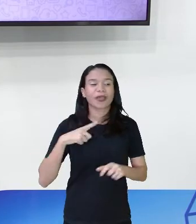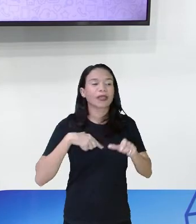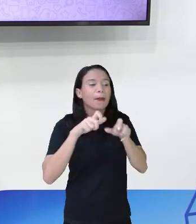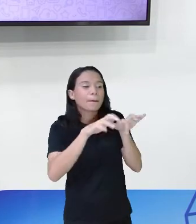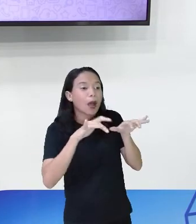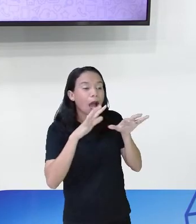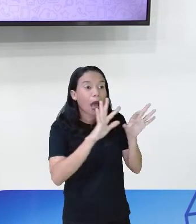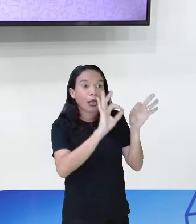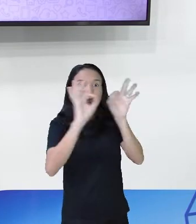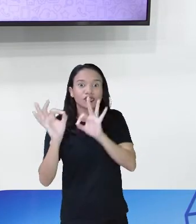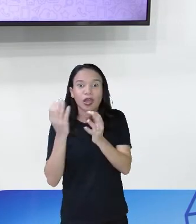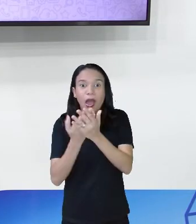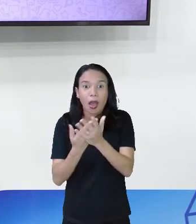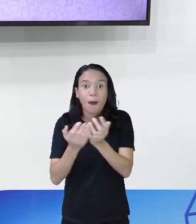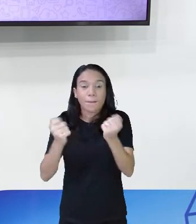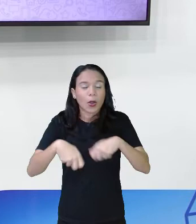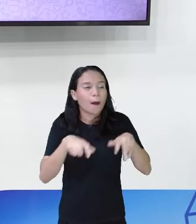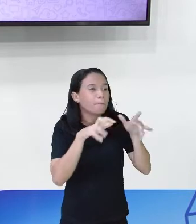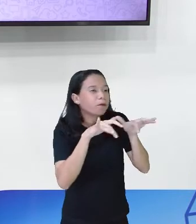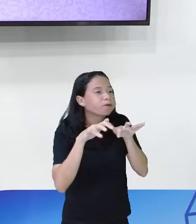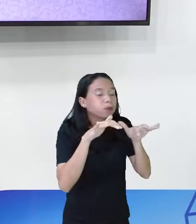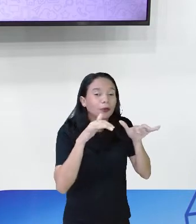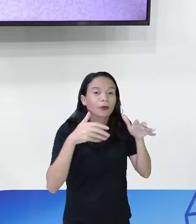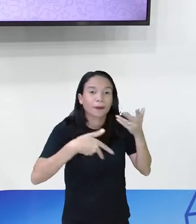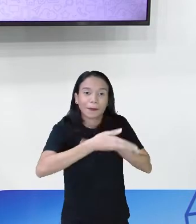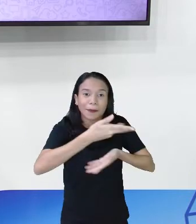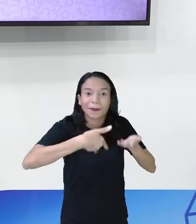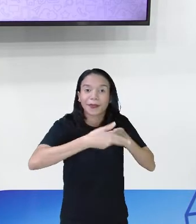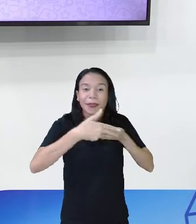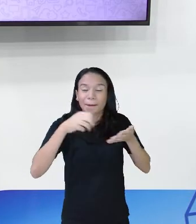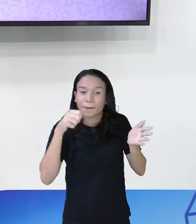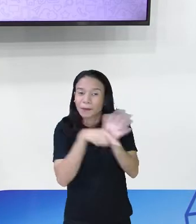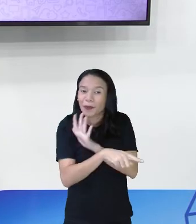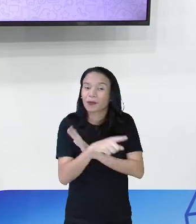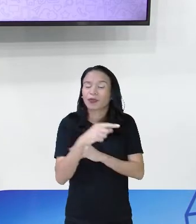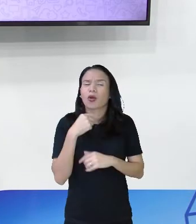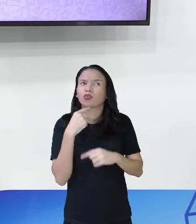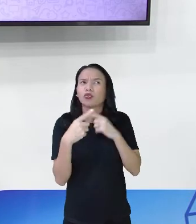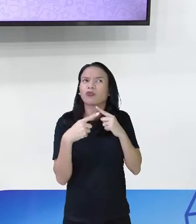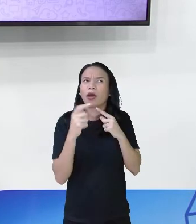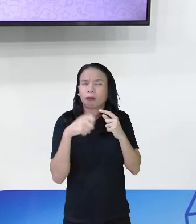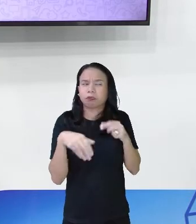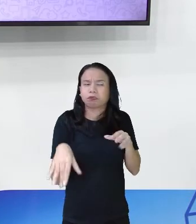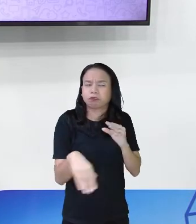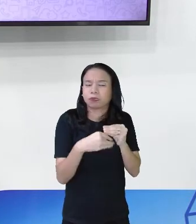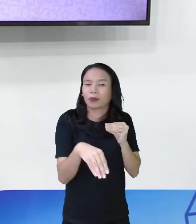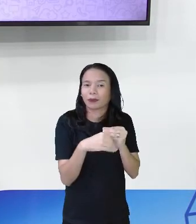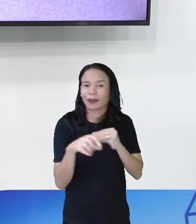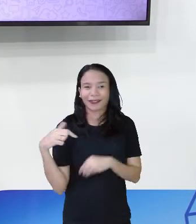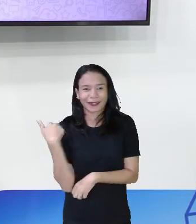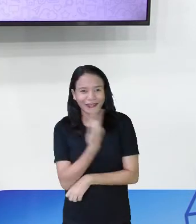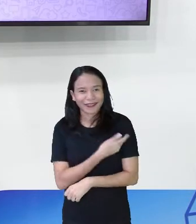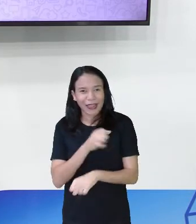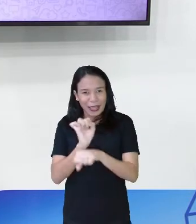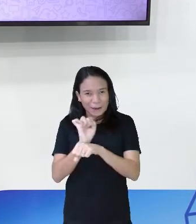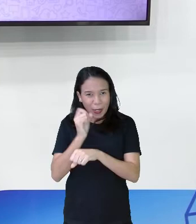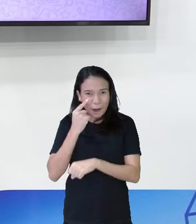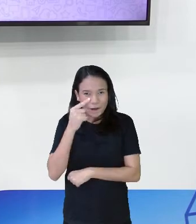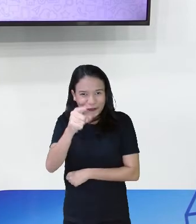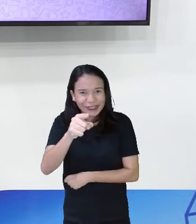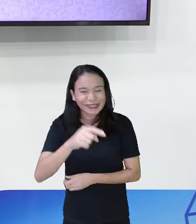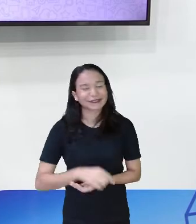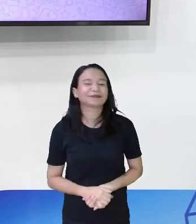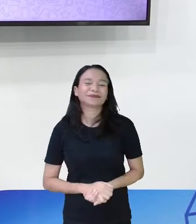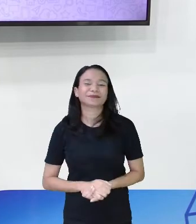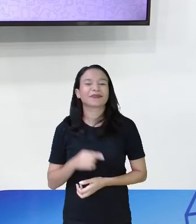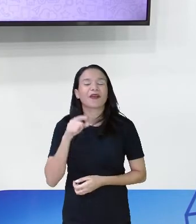vai assistir a aula e vai mandar aí a sua mensagem, sua pergunta, sua dúvida, tá certo? Então, estamos aqui aguardando. Você